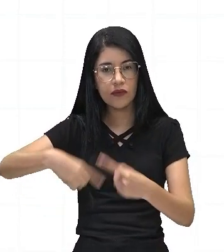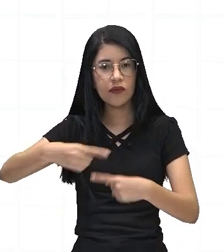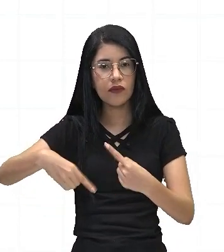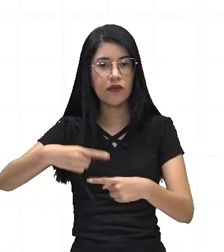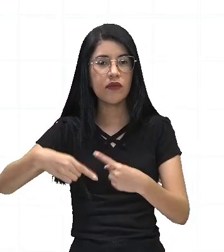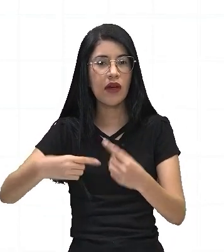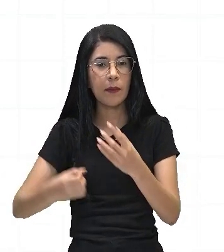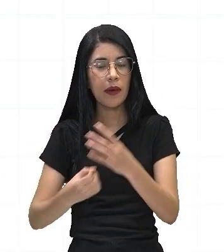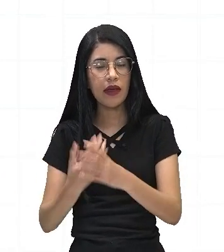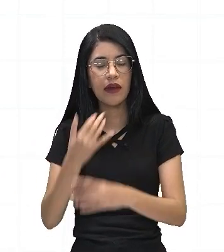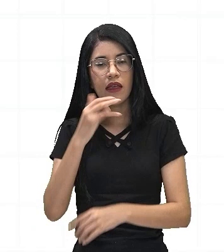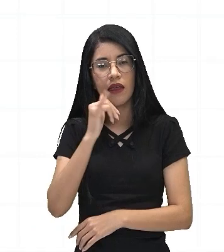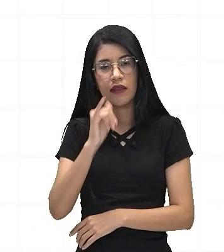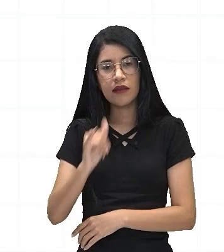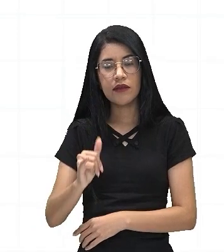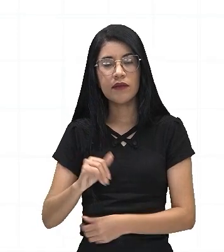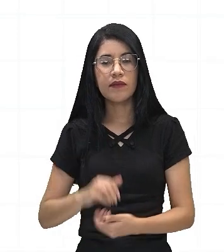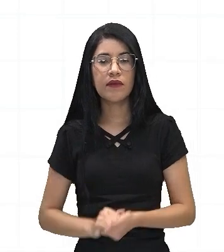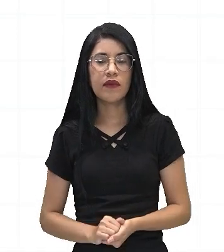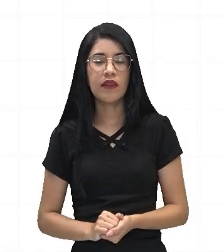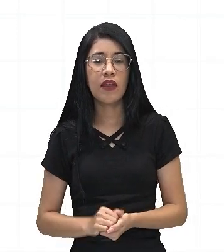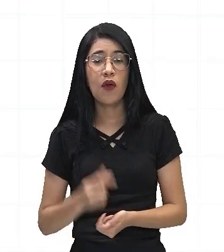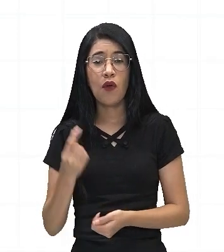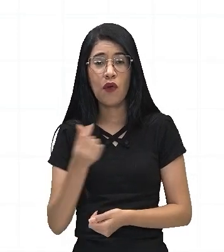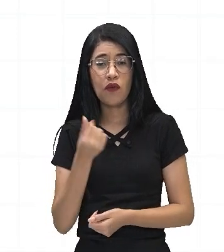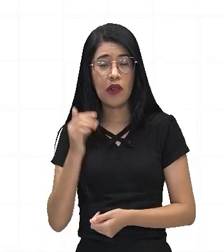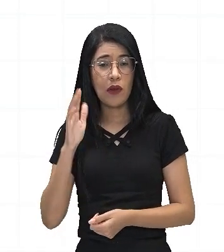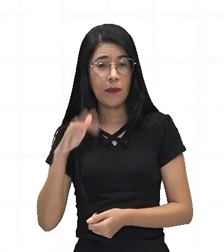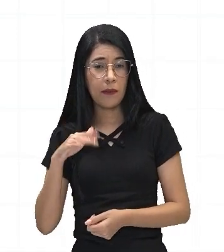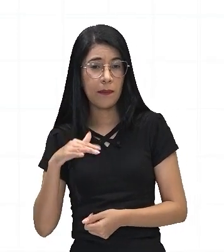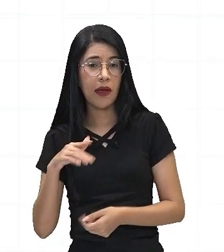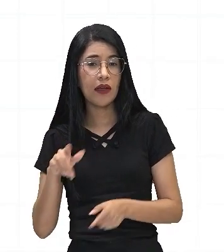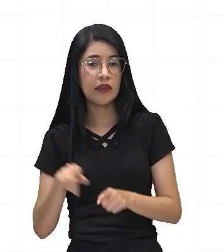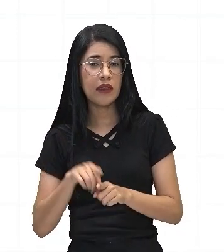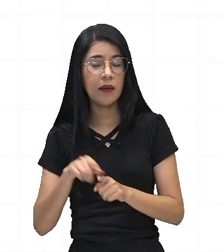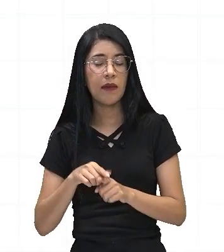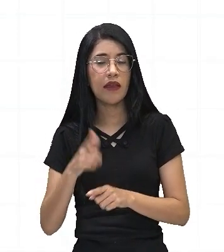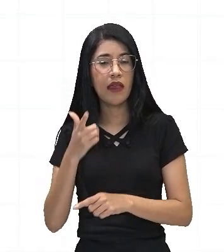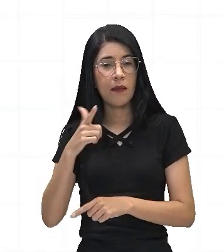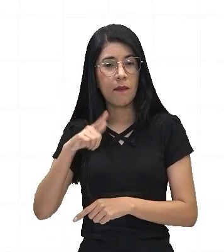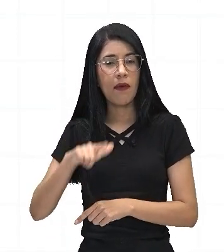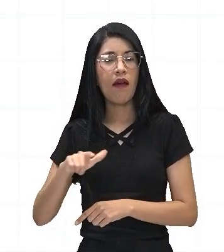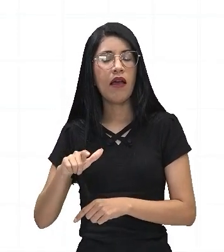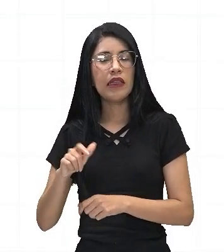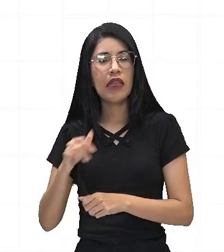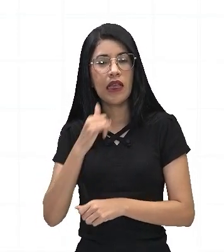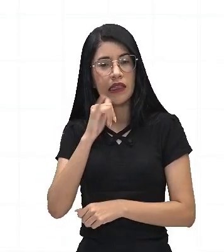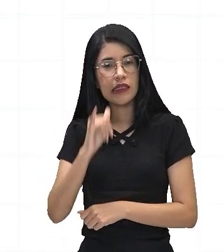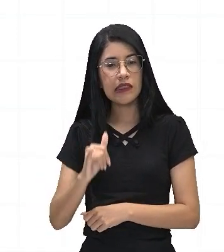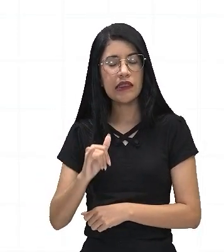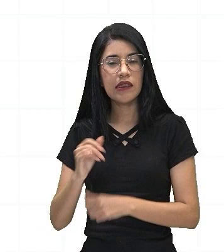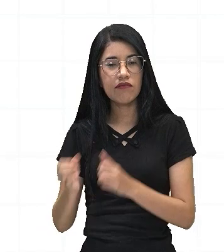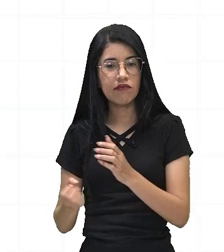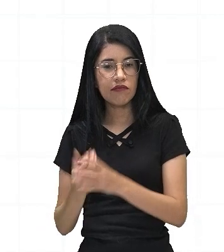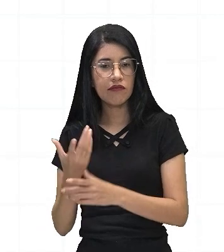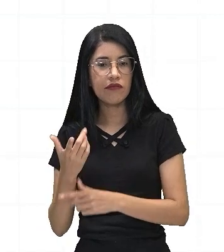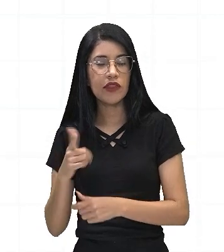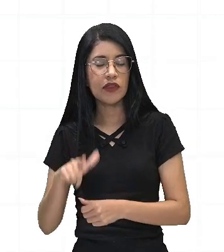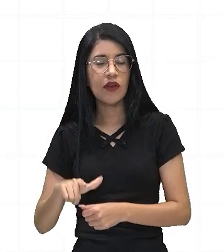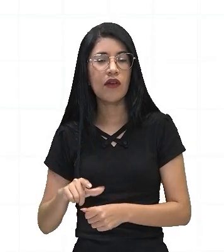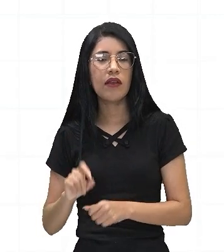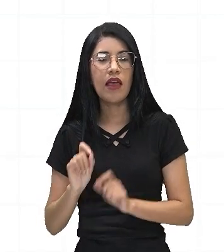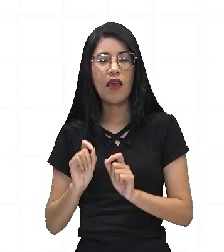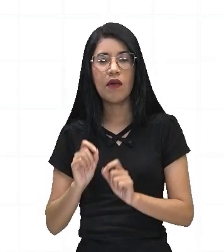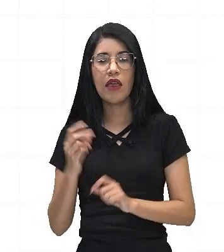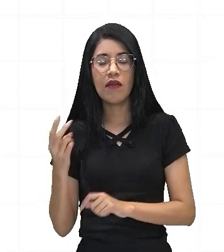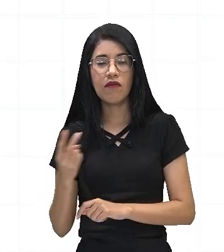gerar energia. O baixo custo de produção e o uso de uma fonte renovável de energia são vantagens importantes das